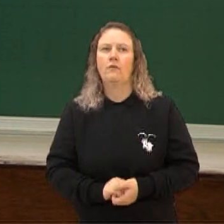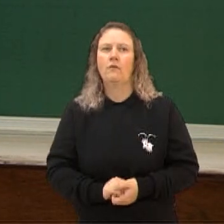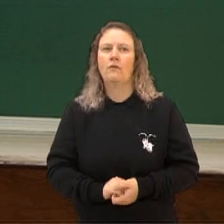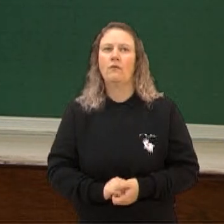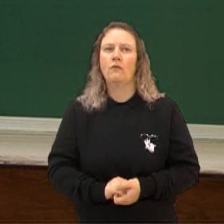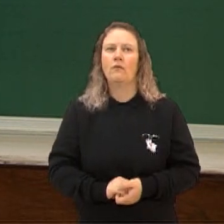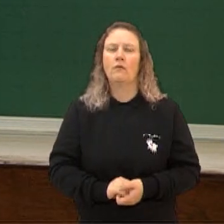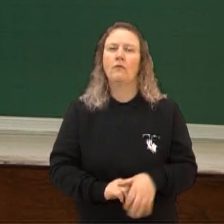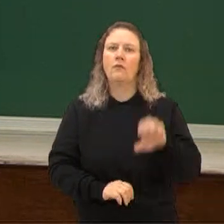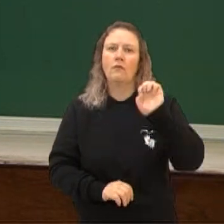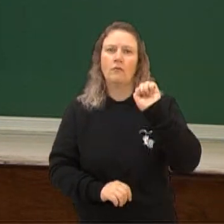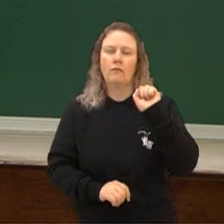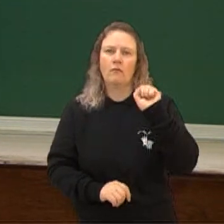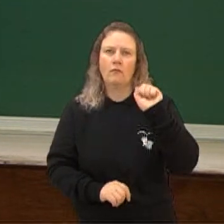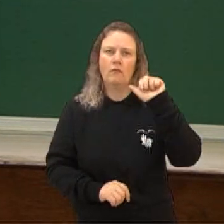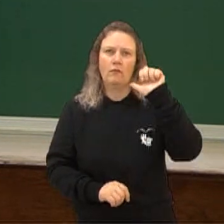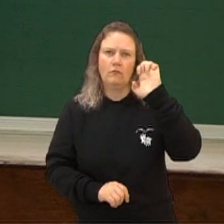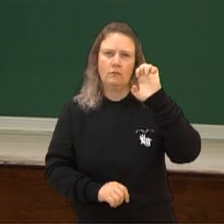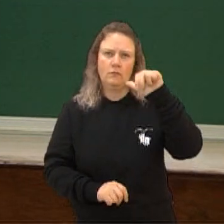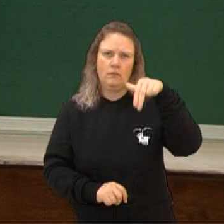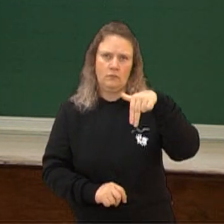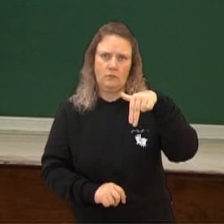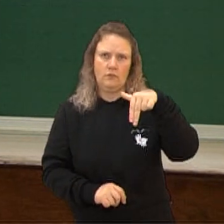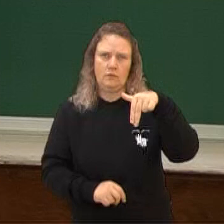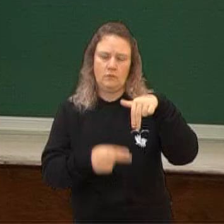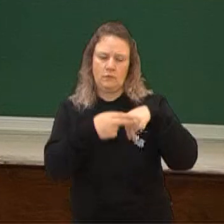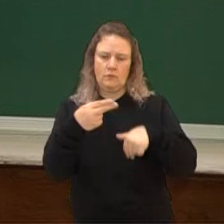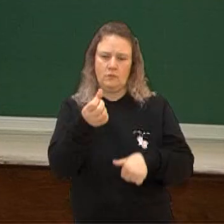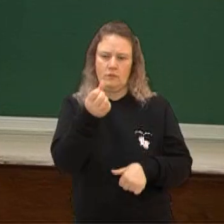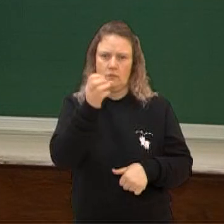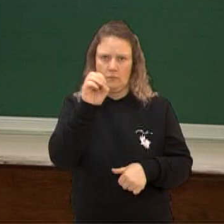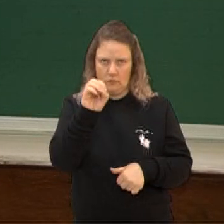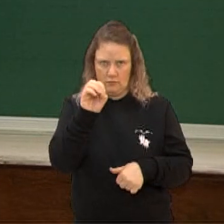aqui, o seno de 60 graus. Nesse caso,